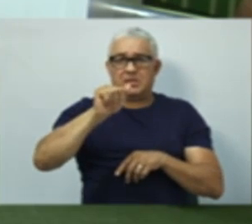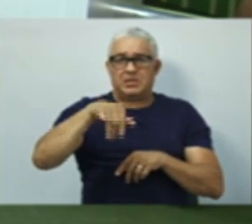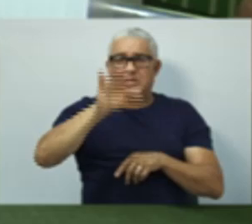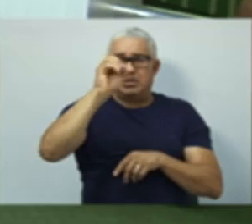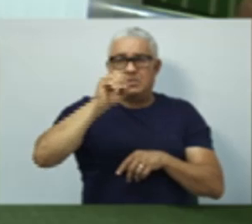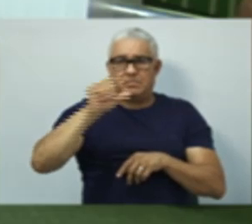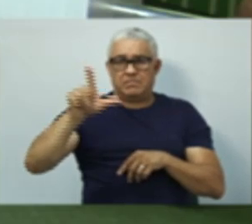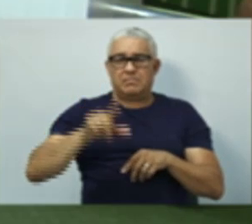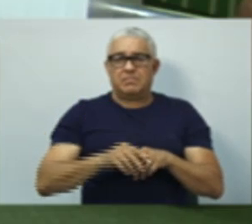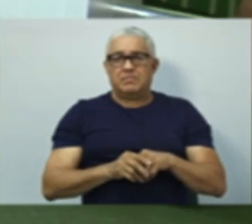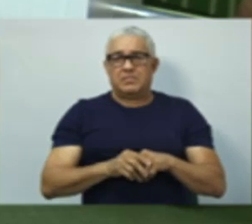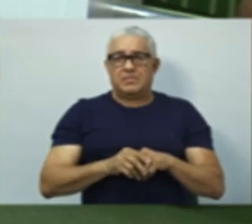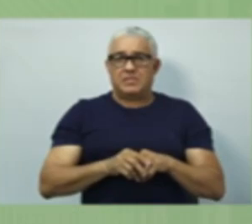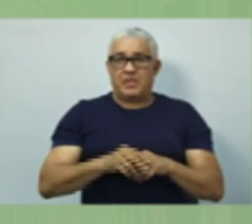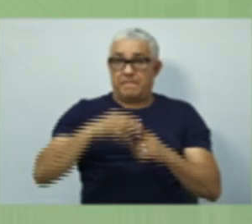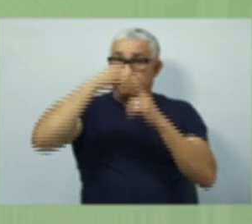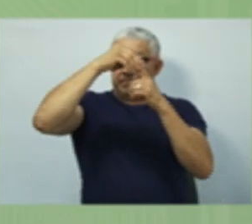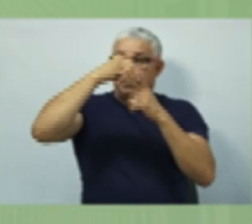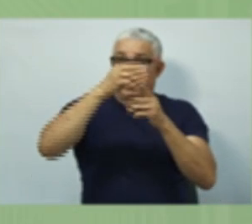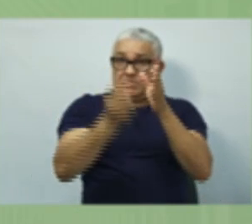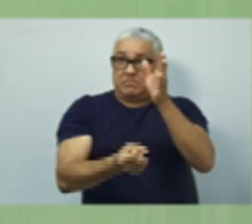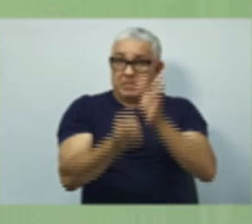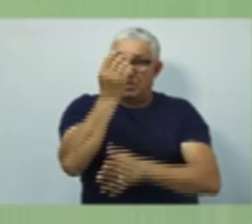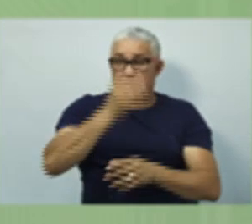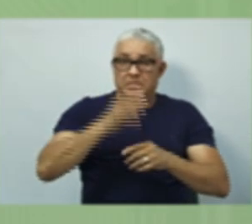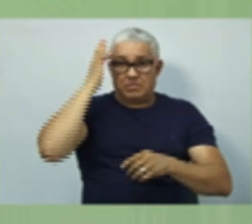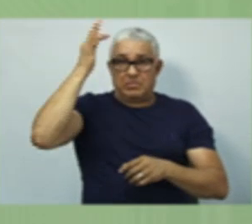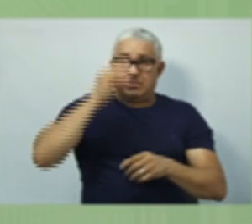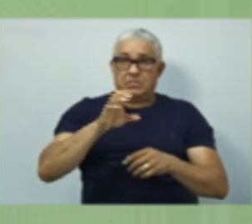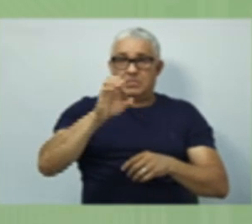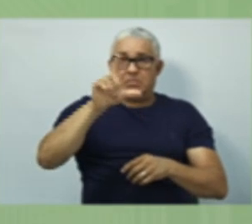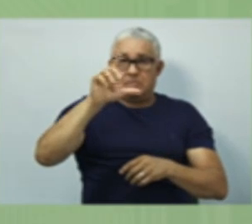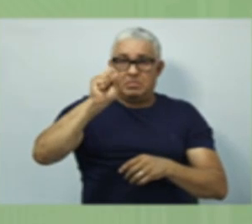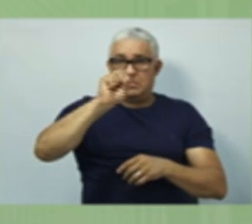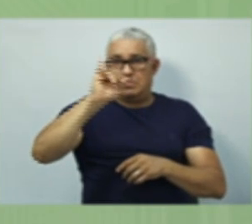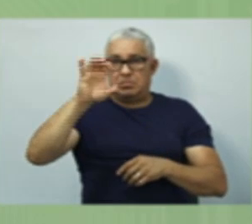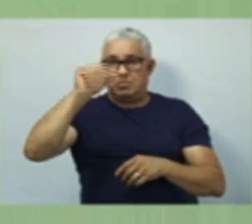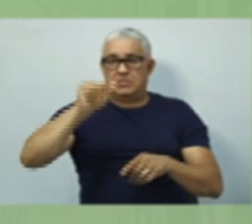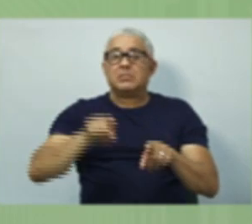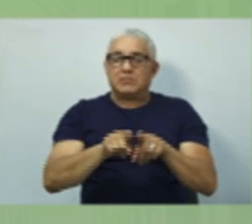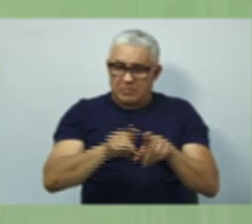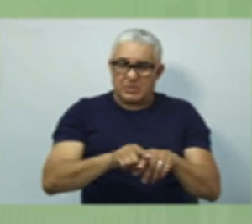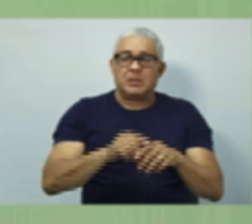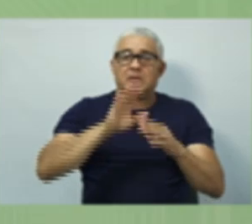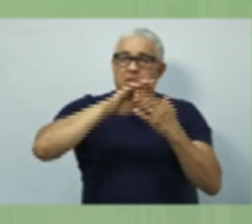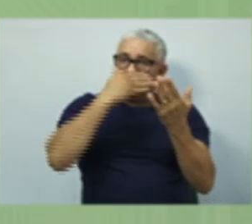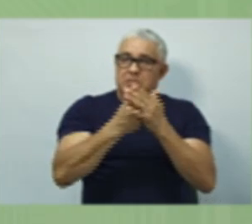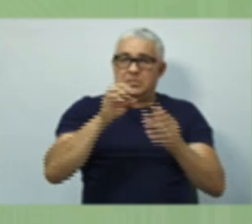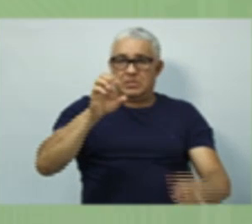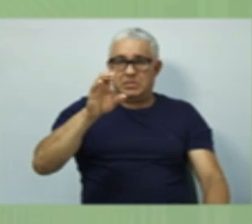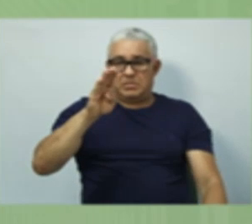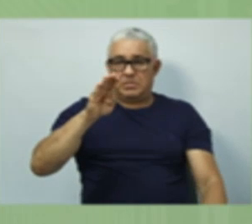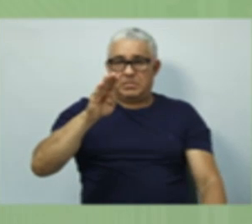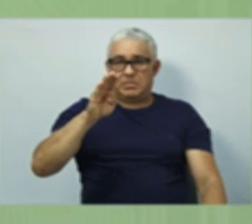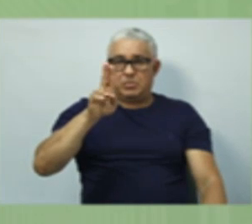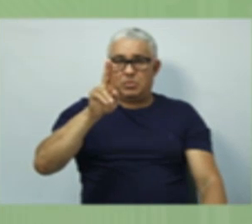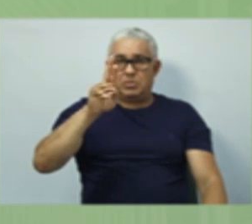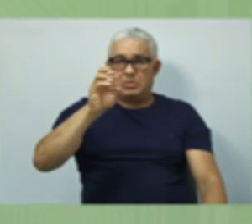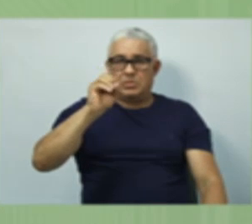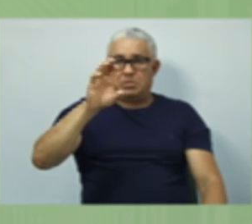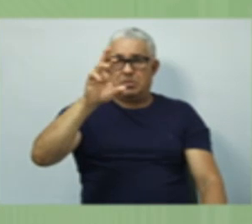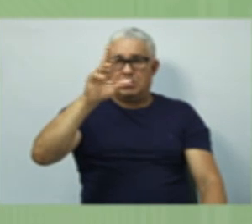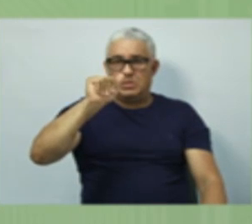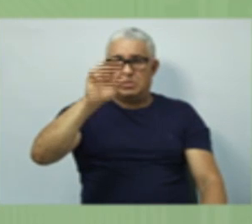da teoria clássica. Também falamos na nossa aula sobre a teoria burocrática, a escola burocrática, que está englobando a